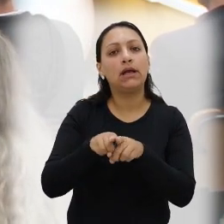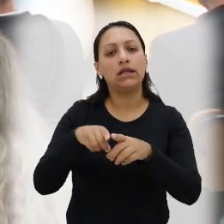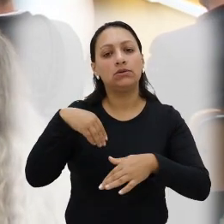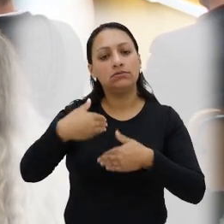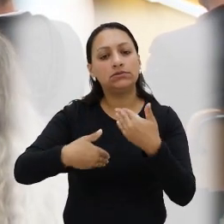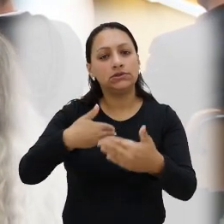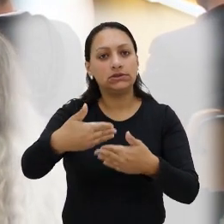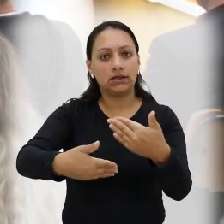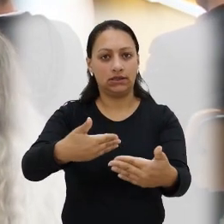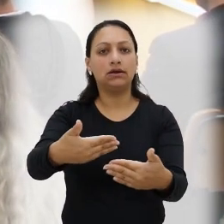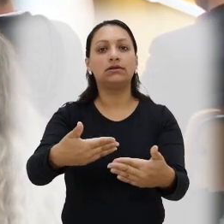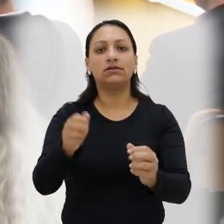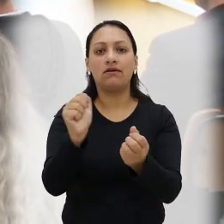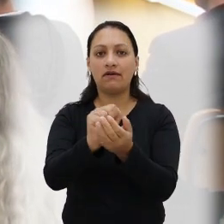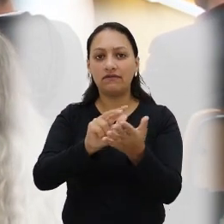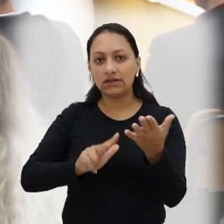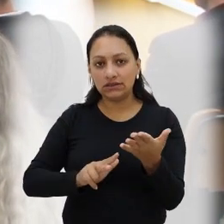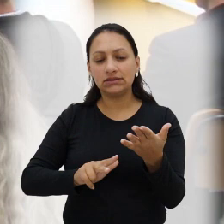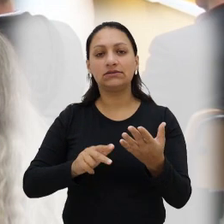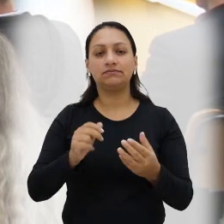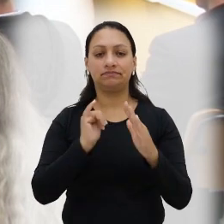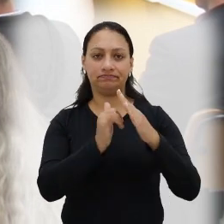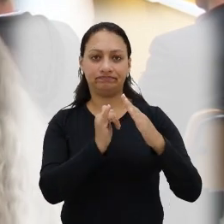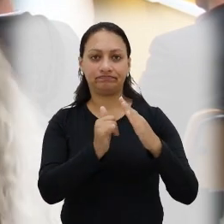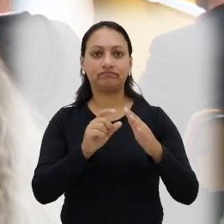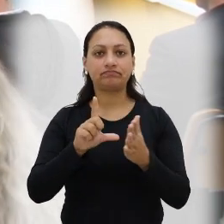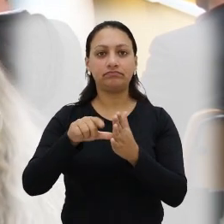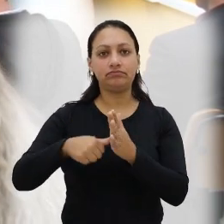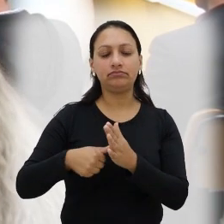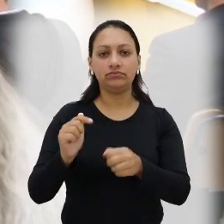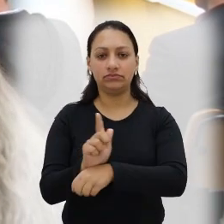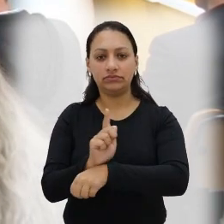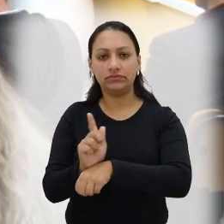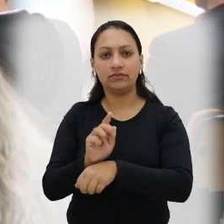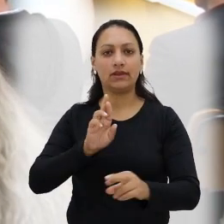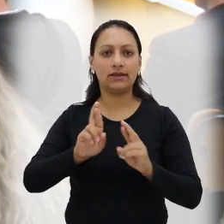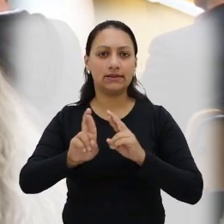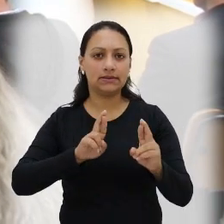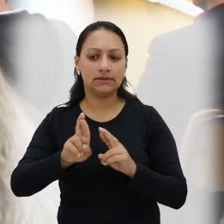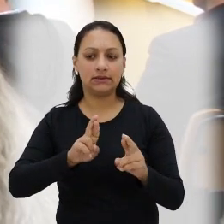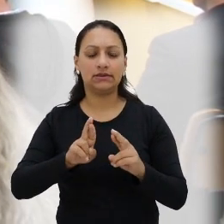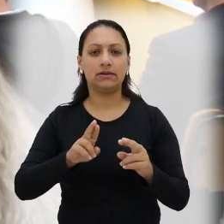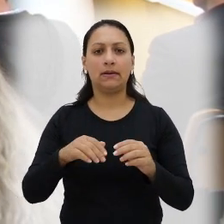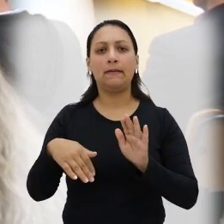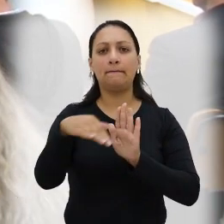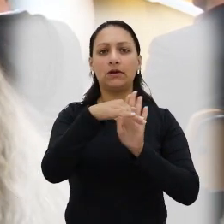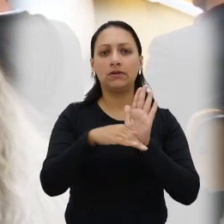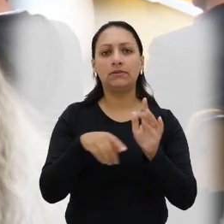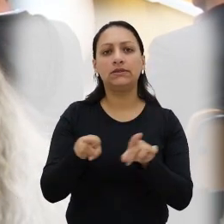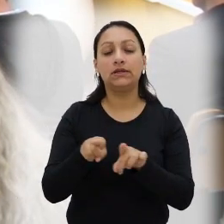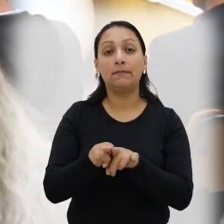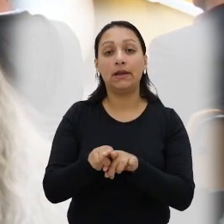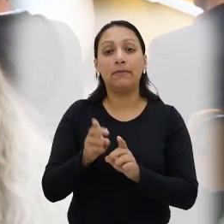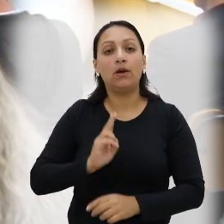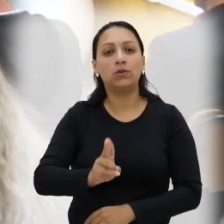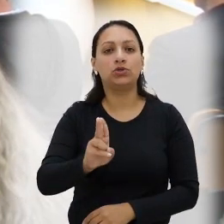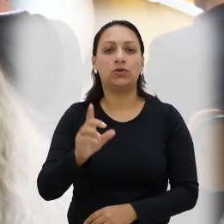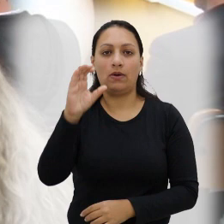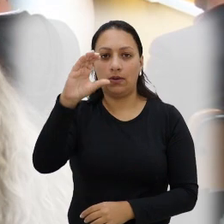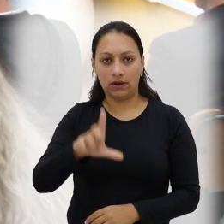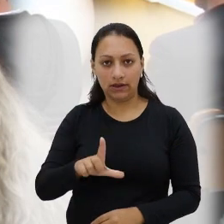de avaliação das startups. Depois, gestão de relacionamento, fidelização, programas de retenção. E o último